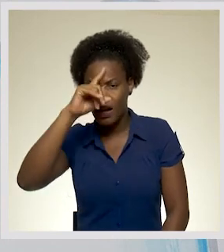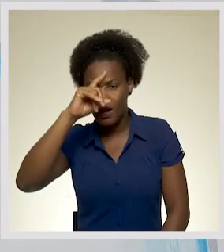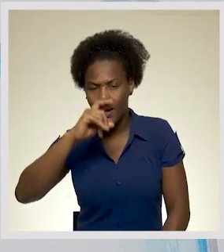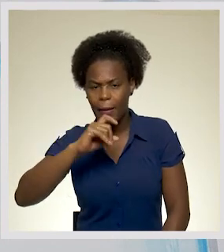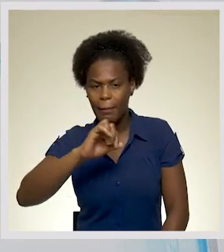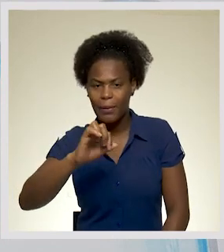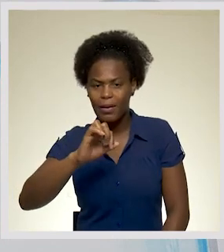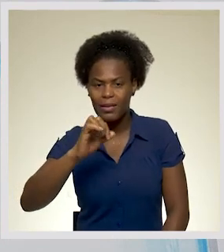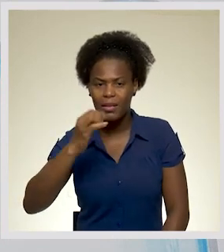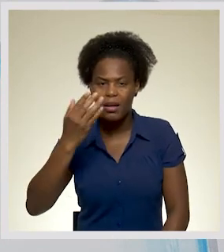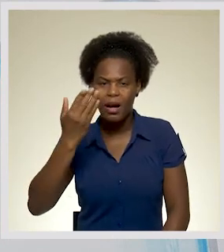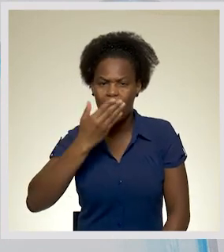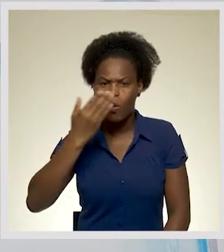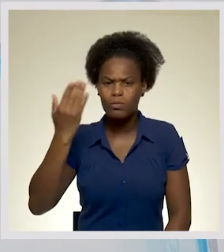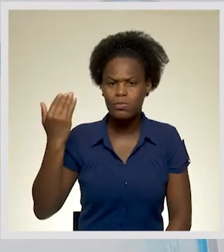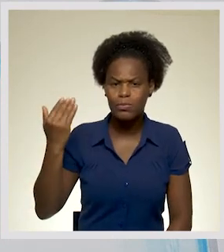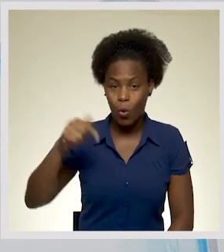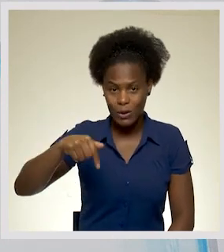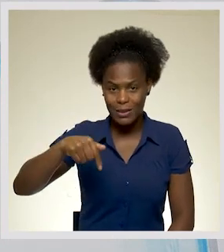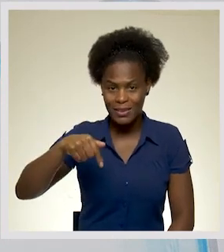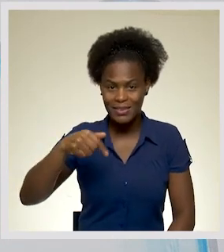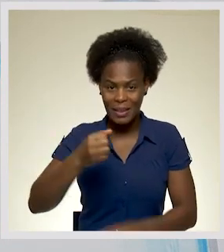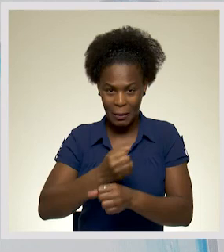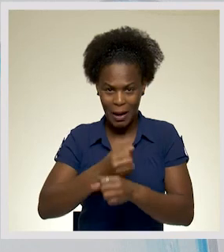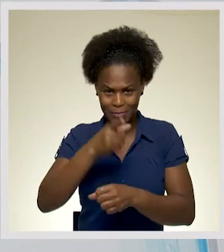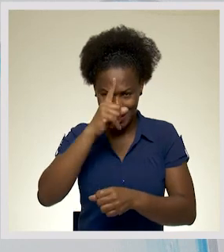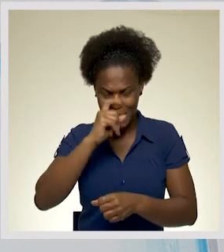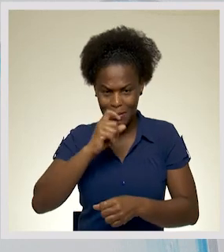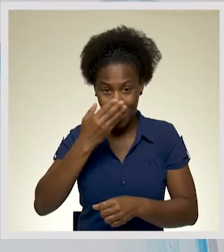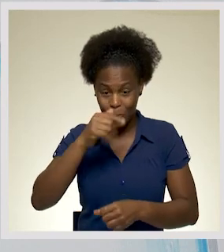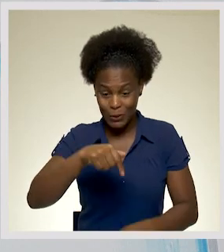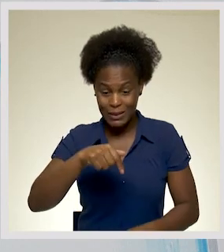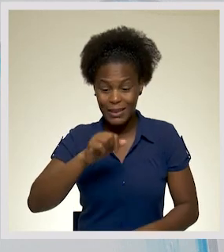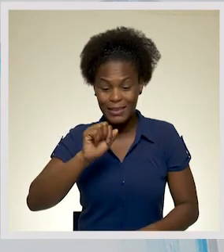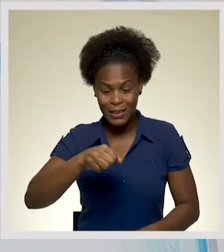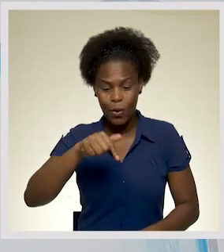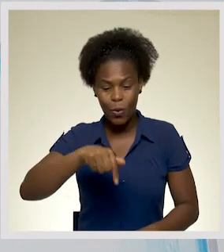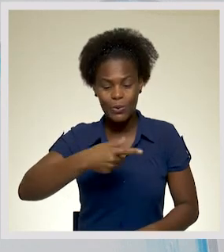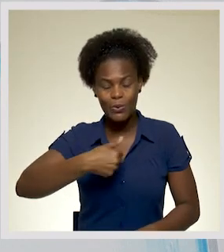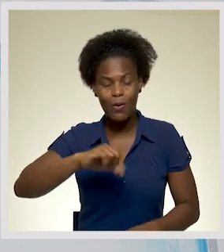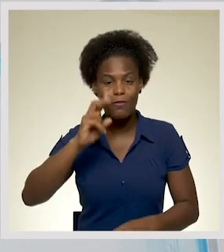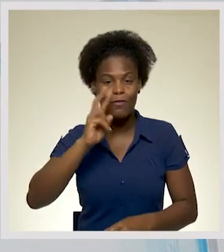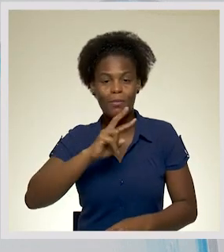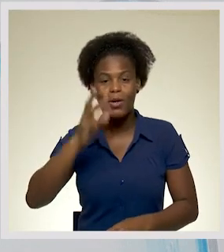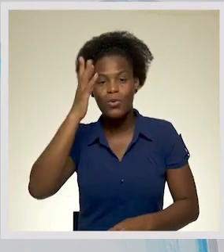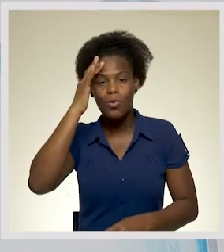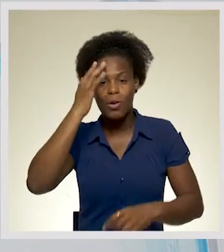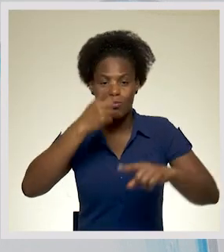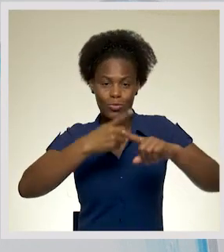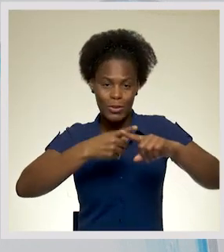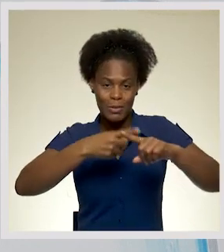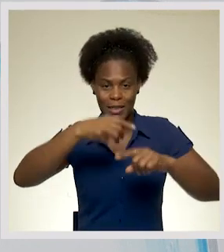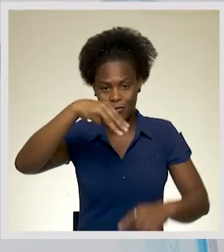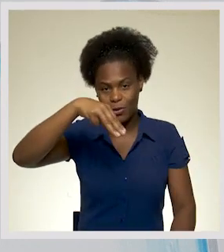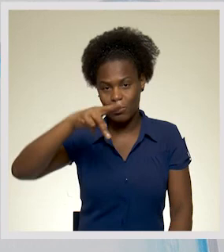do conteúdo trabalhado hoje? Claro, hoje vimos os números multiplicativos e